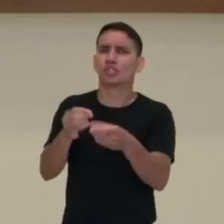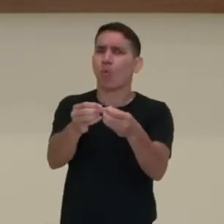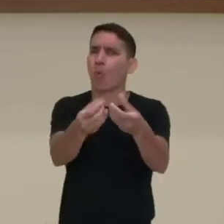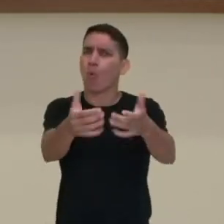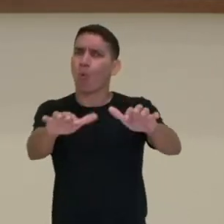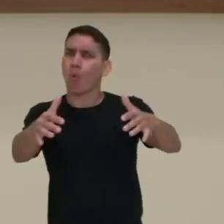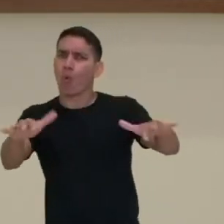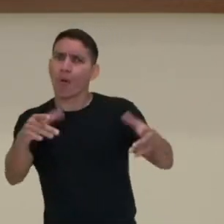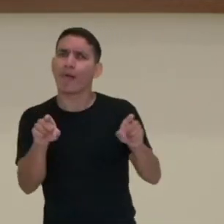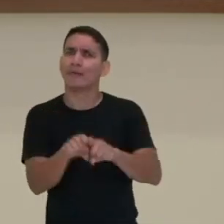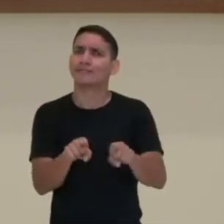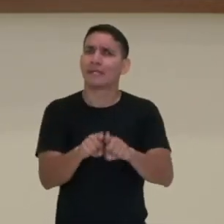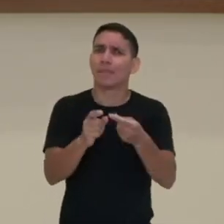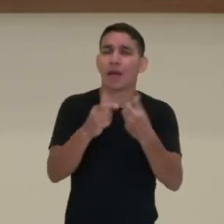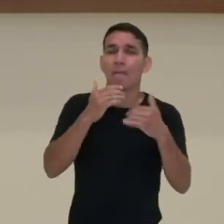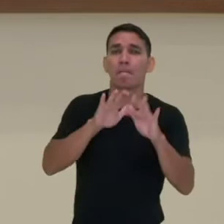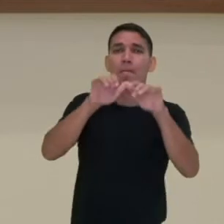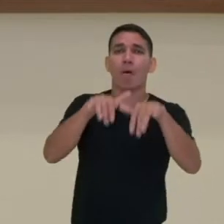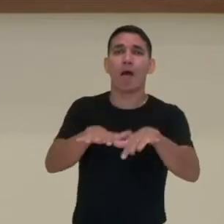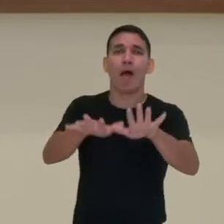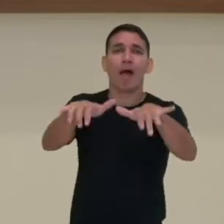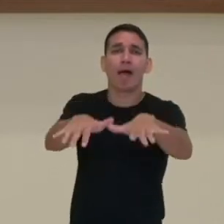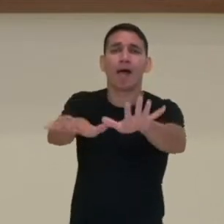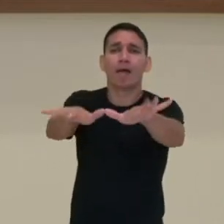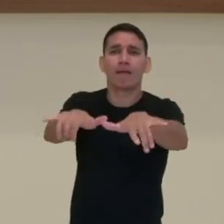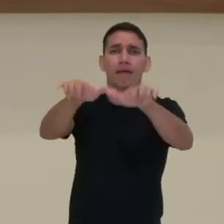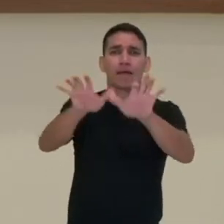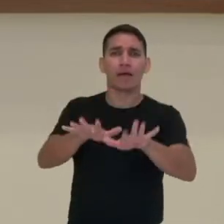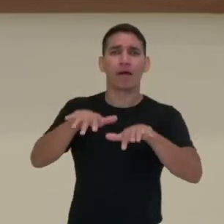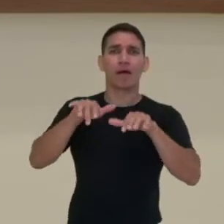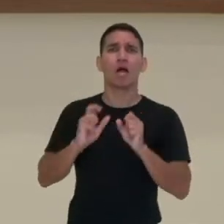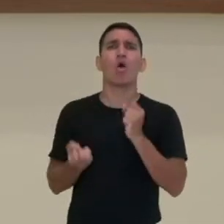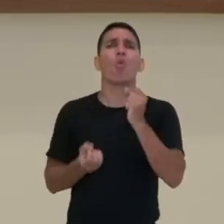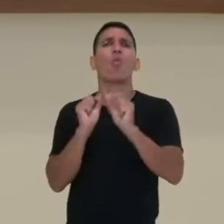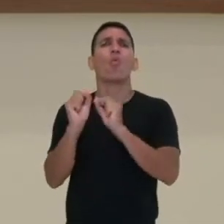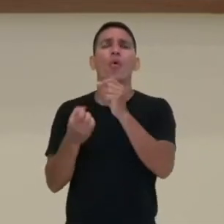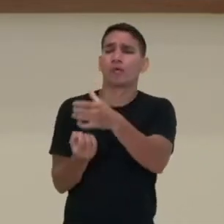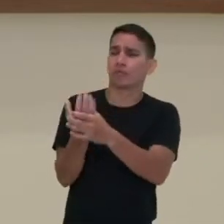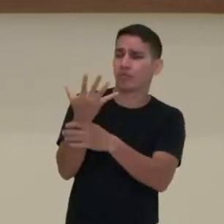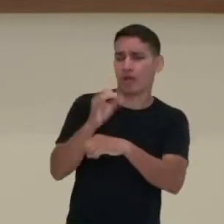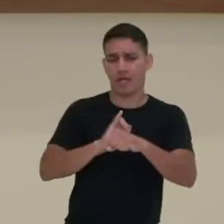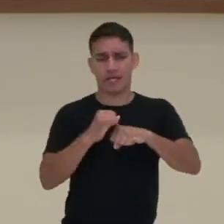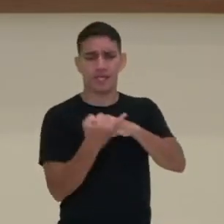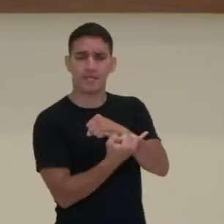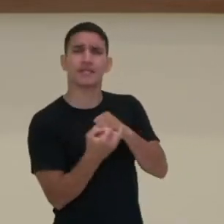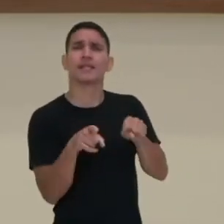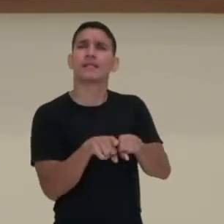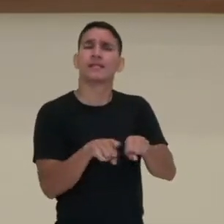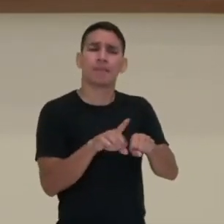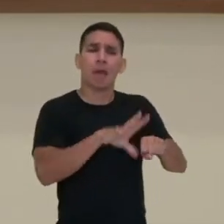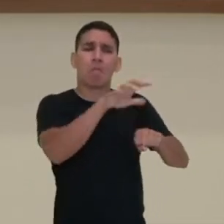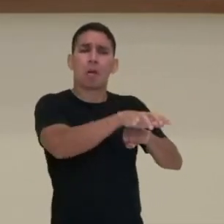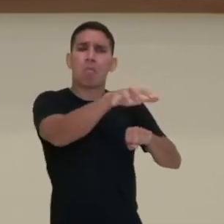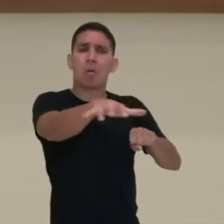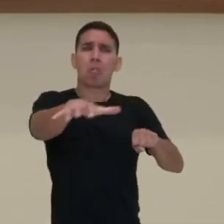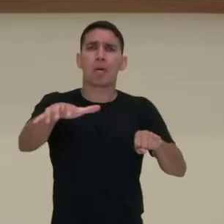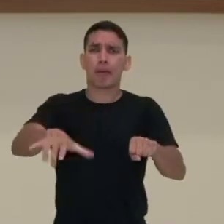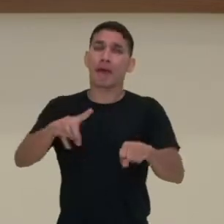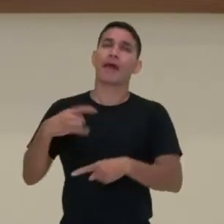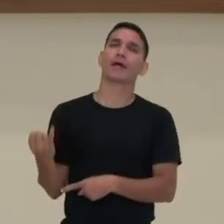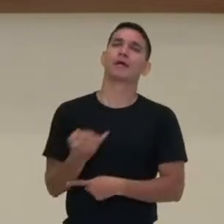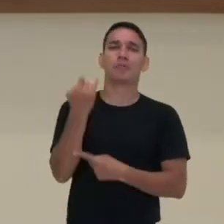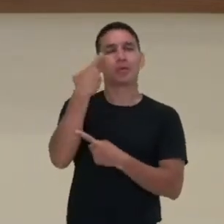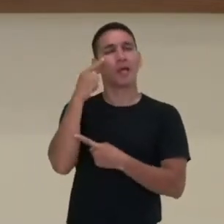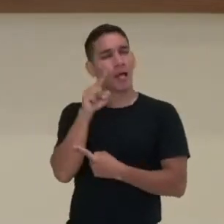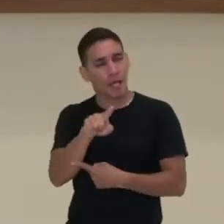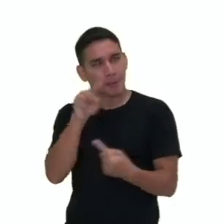oceanos e mares também, o que é a formação de uma ilha, de um arquipélago. É bem importante compreender e nesse